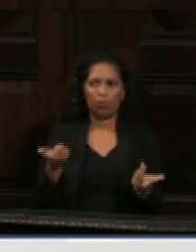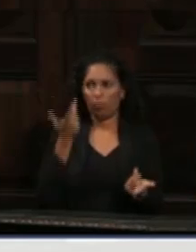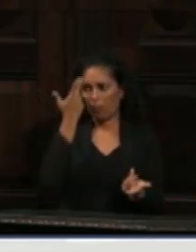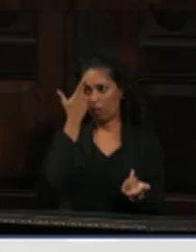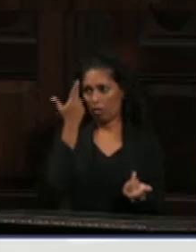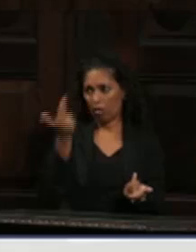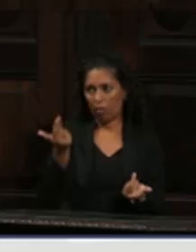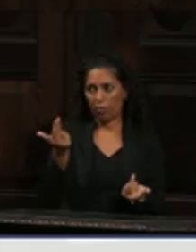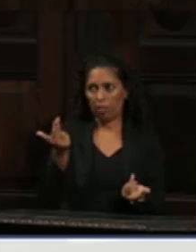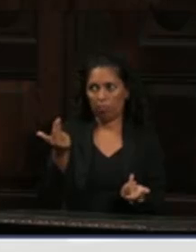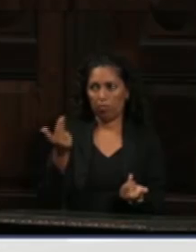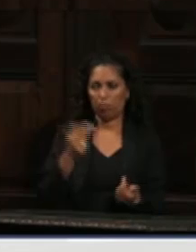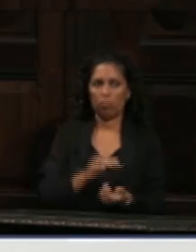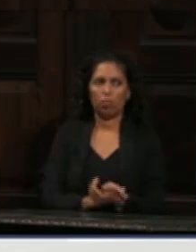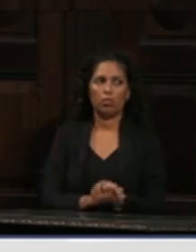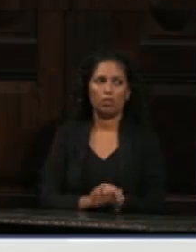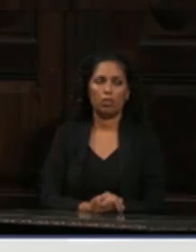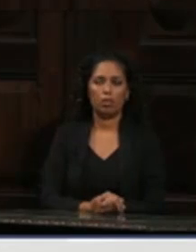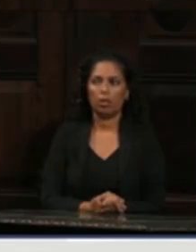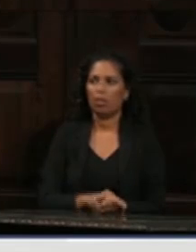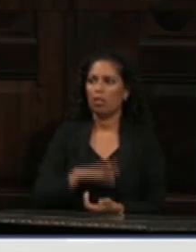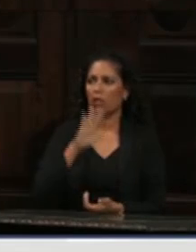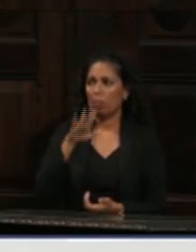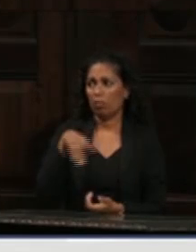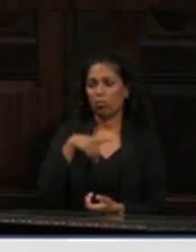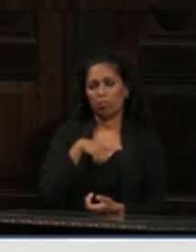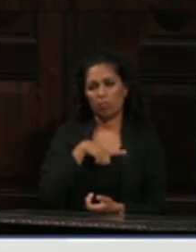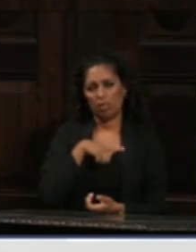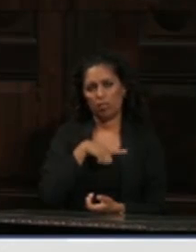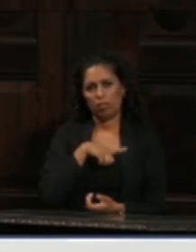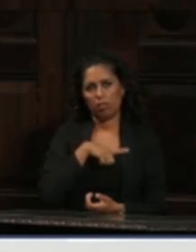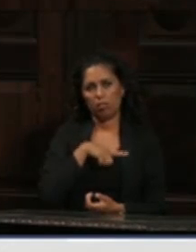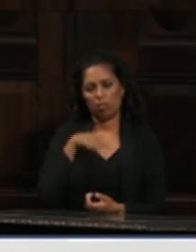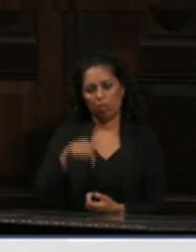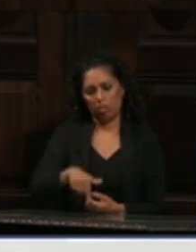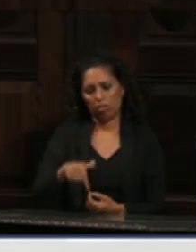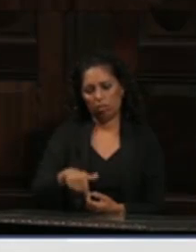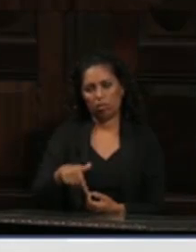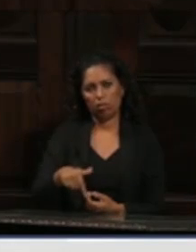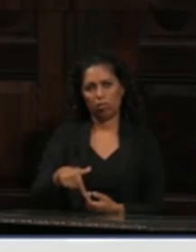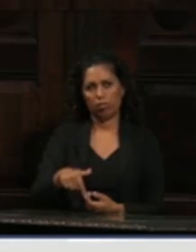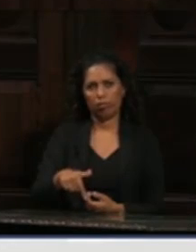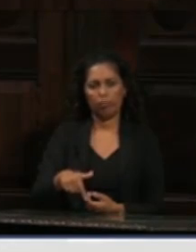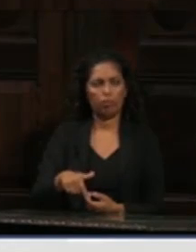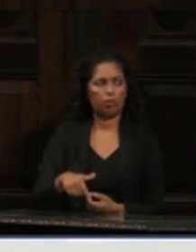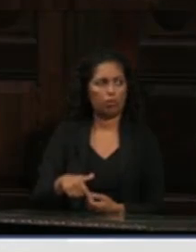muito claro. Mas já aconteceu. Houve pedido